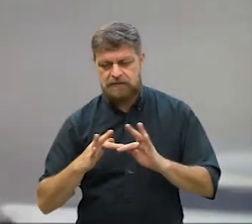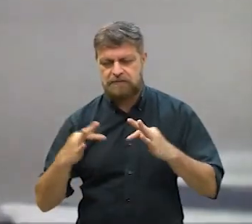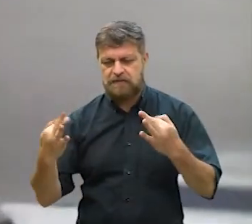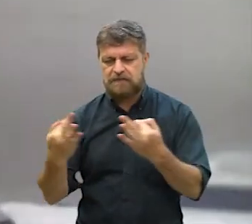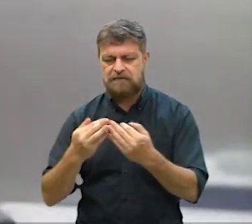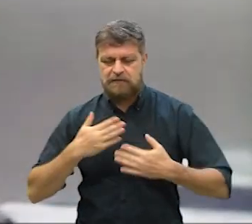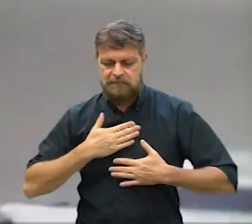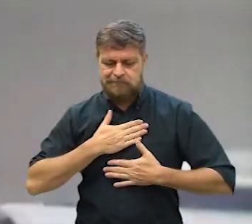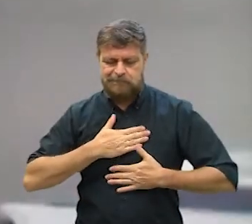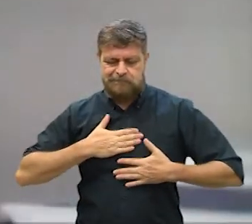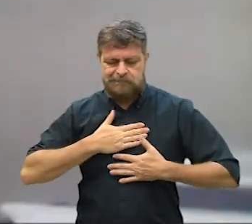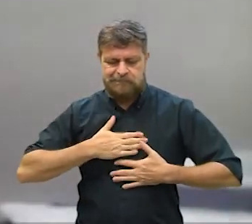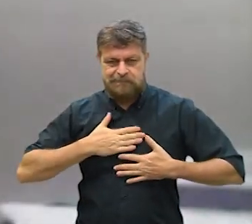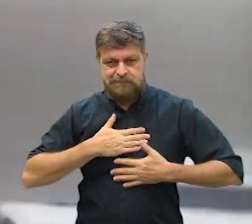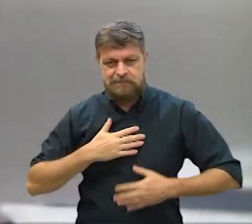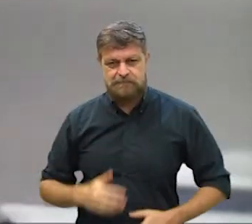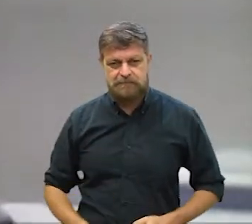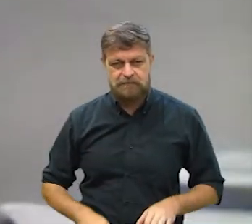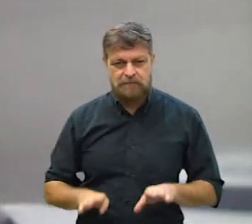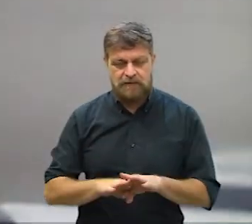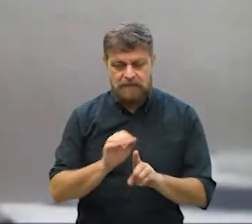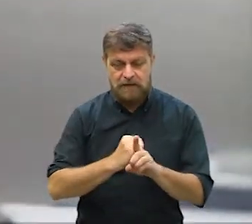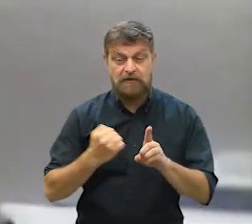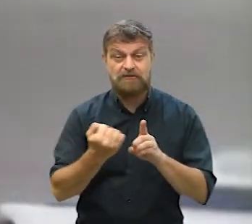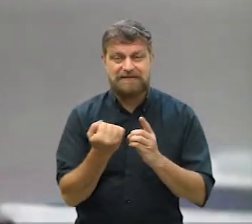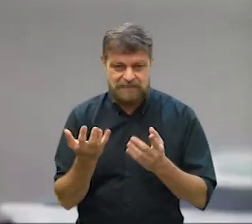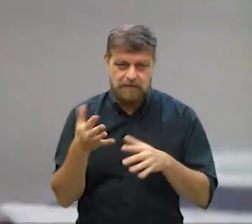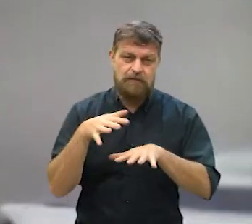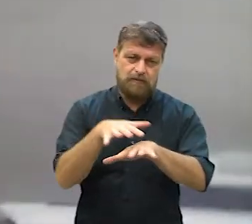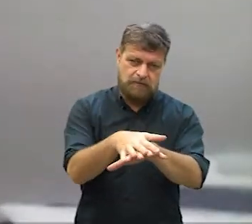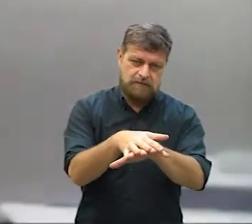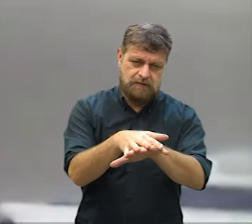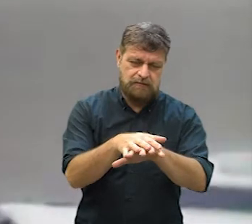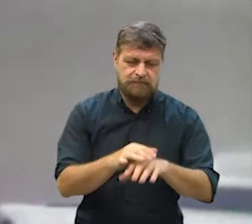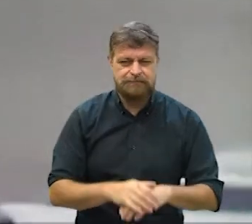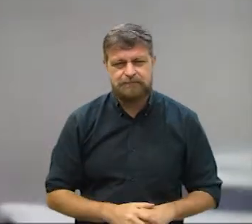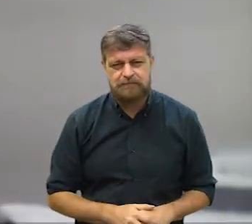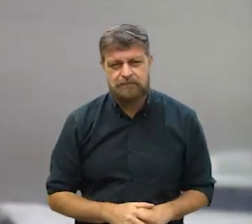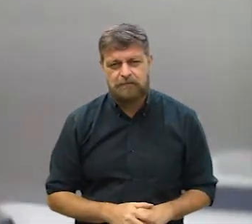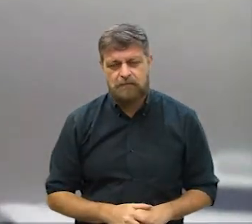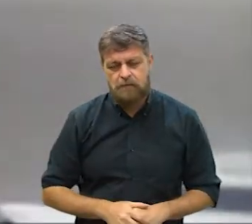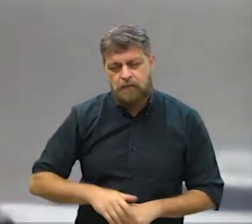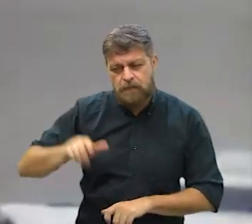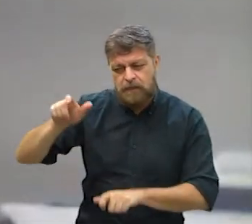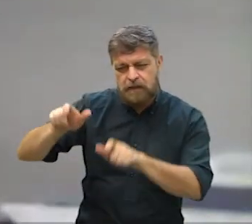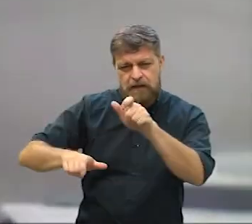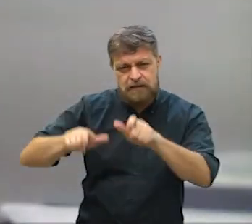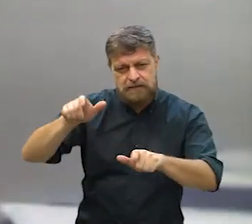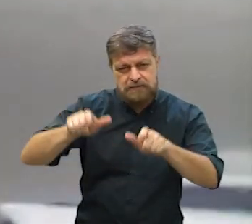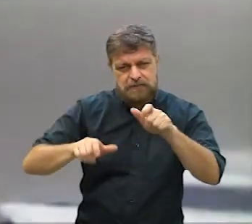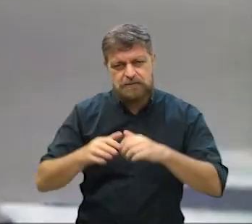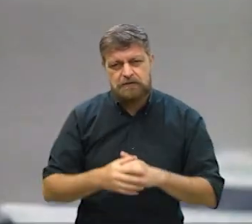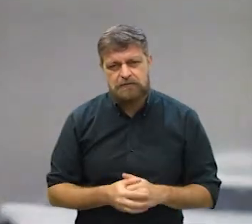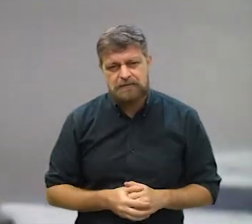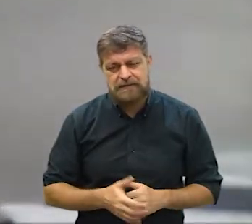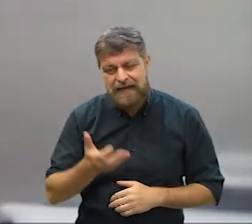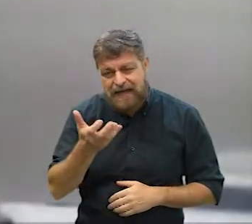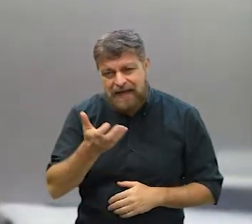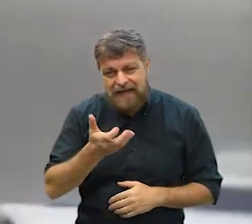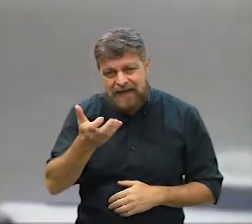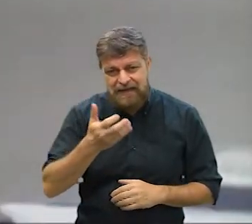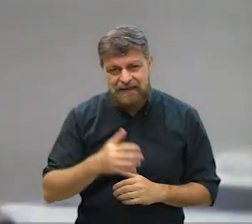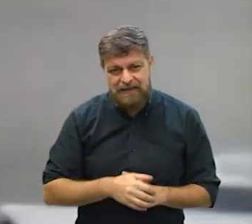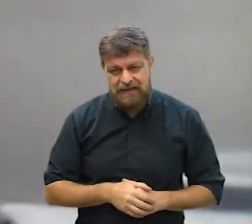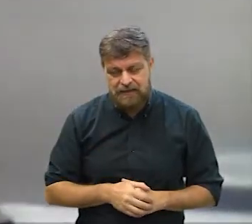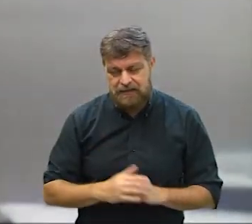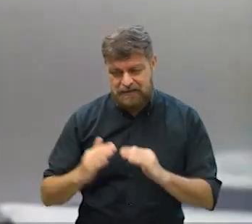né? Porque isso é inclusão social, né? As pessoas querem